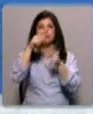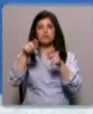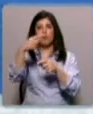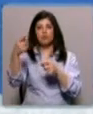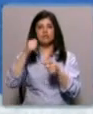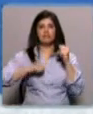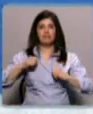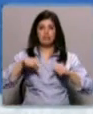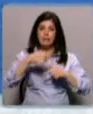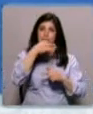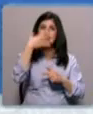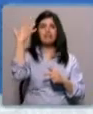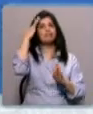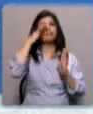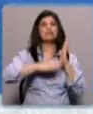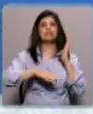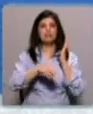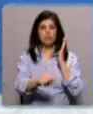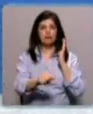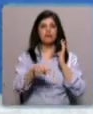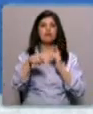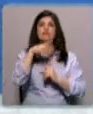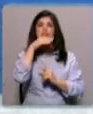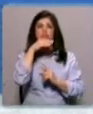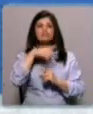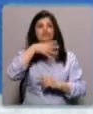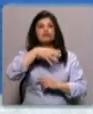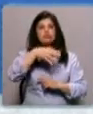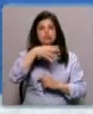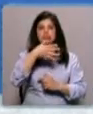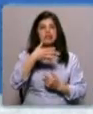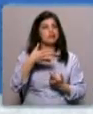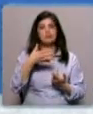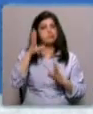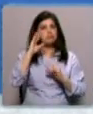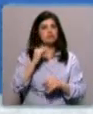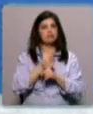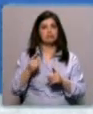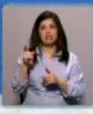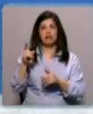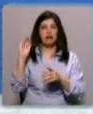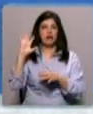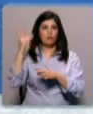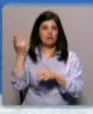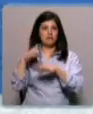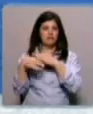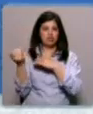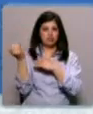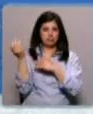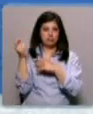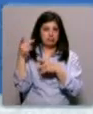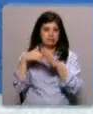manhã em barcelona as autoridades ainda não conseguiram explicar as razões deste incidente é uma notícia que vamos continuar a acompanhar